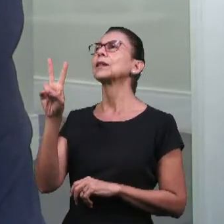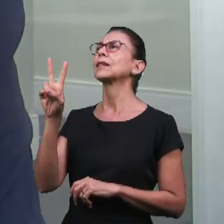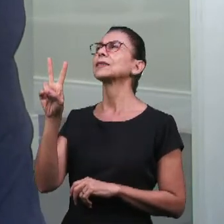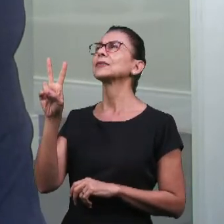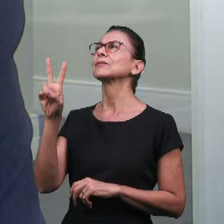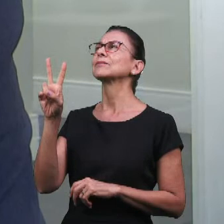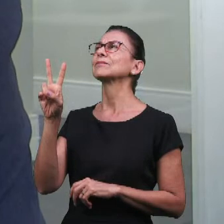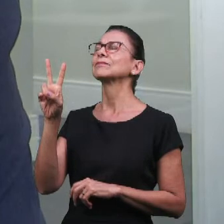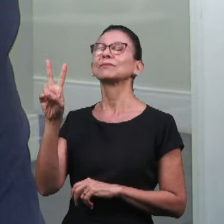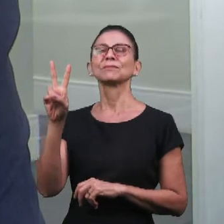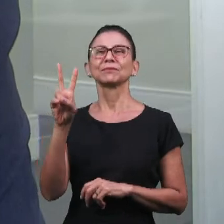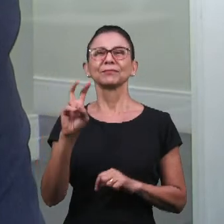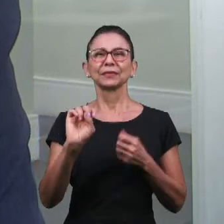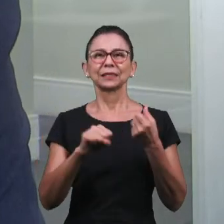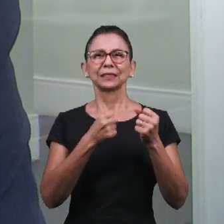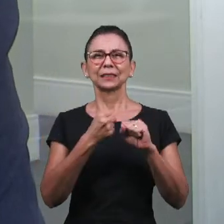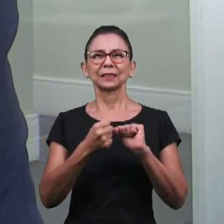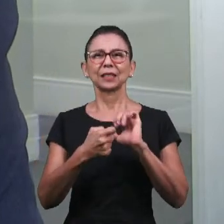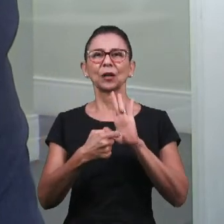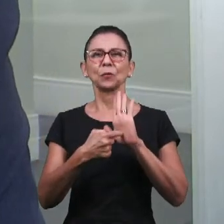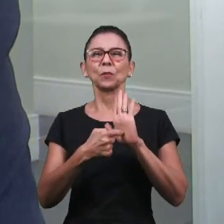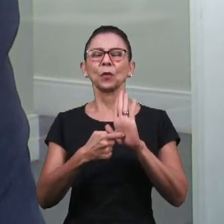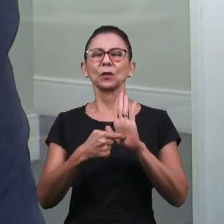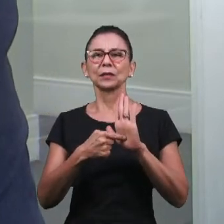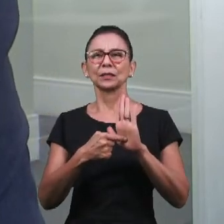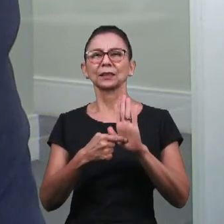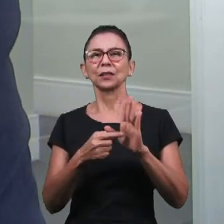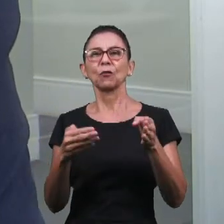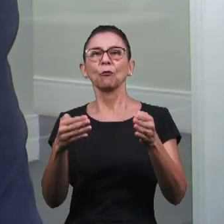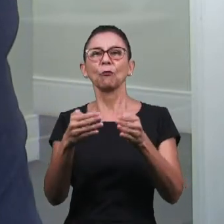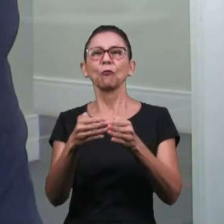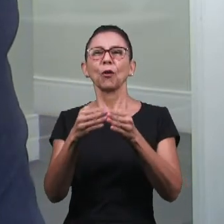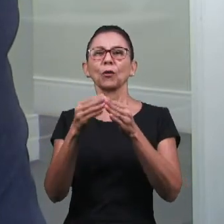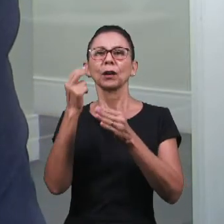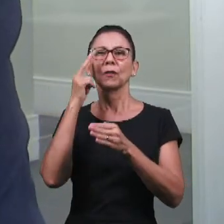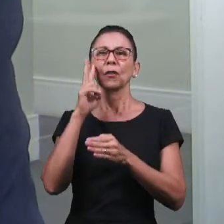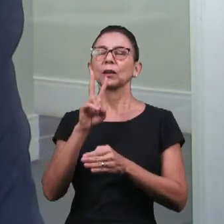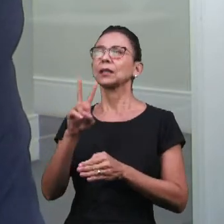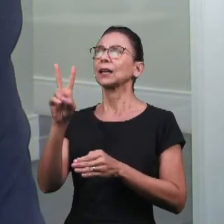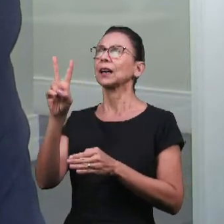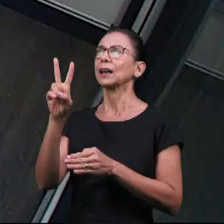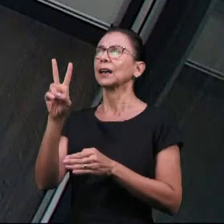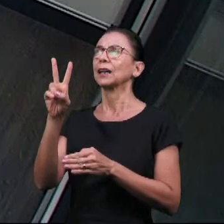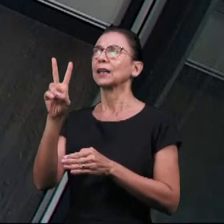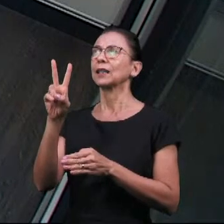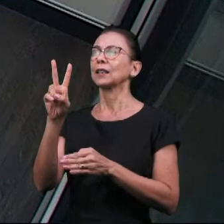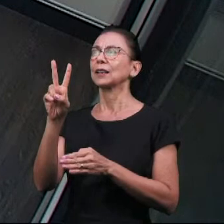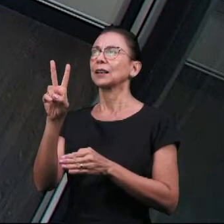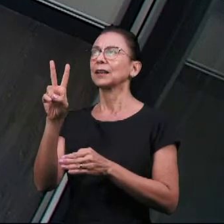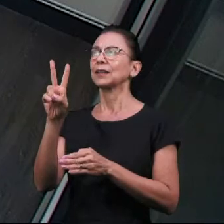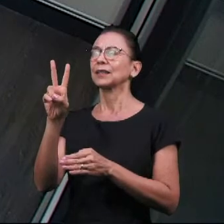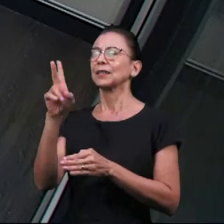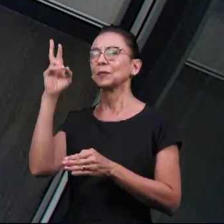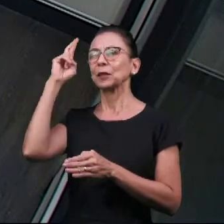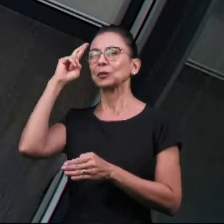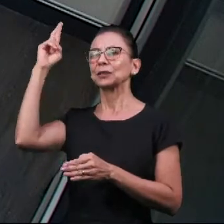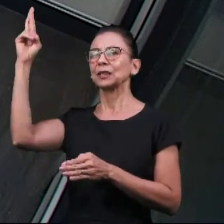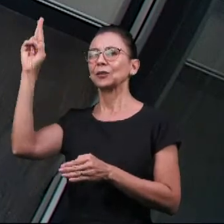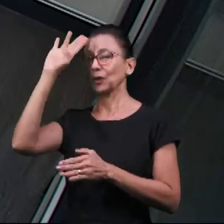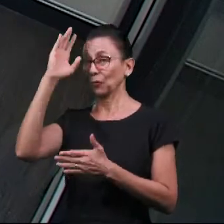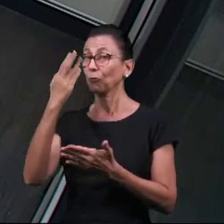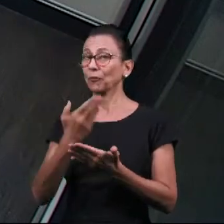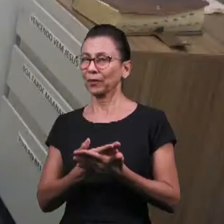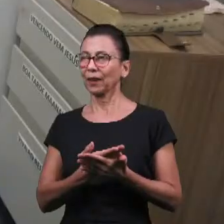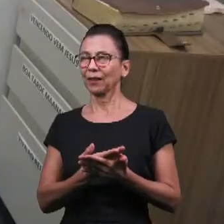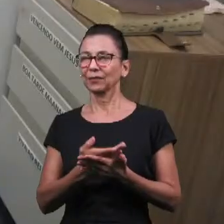deste salmo vêm daí. Olhar para o alto é olhar para o Senhor. Glória a Jesus. Então, meu irmão, minha irmã, já deixa aí